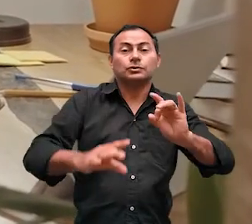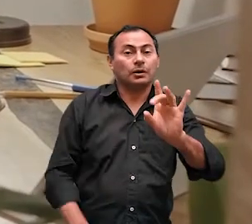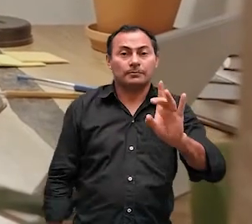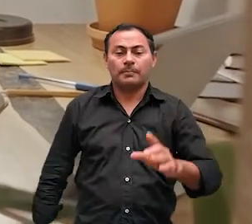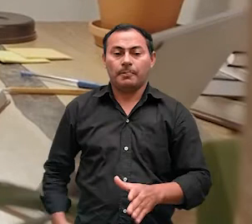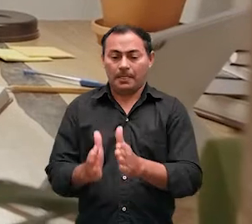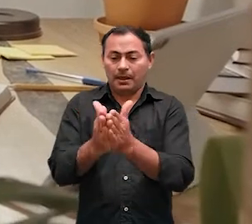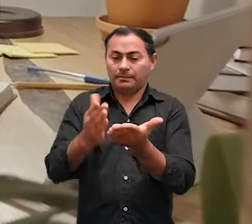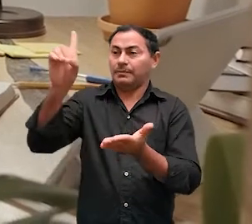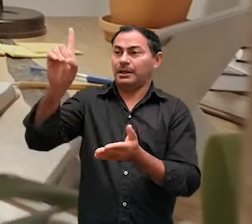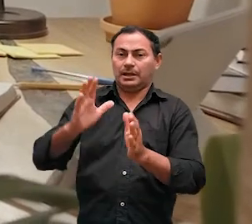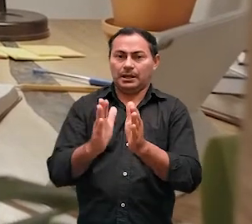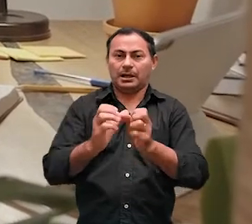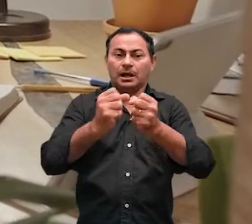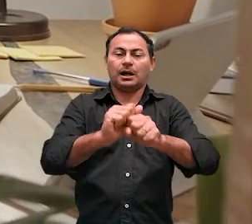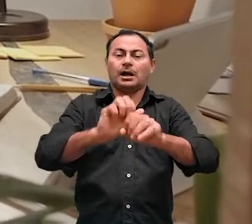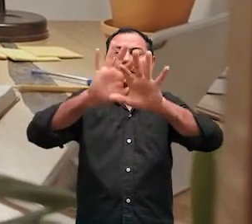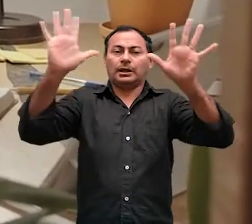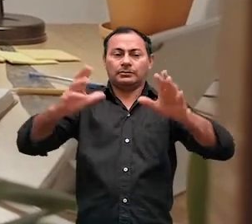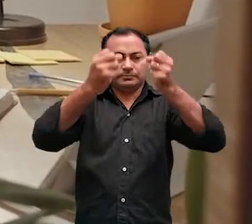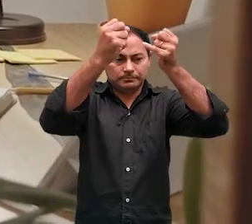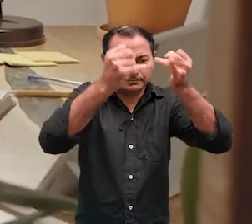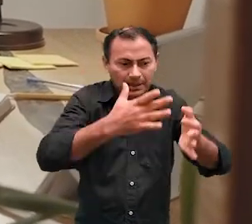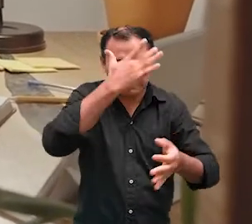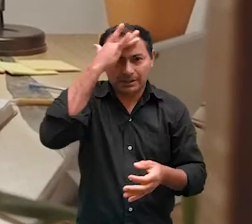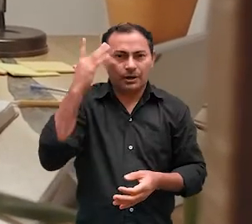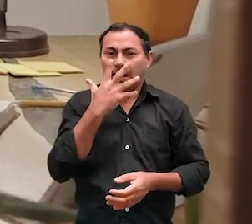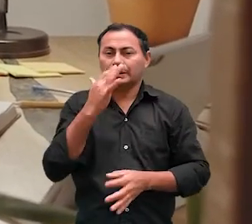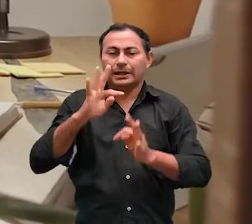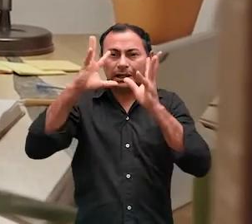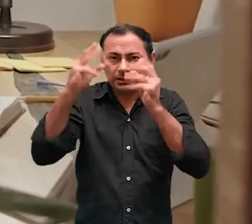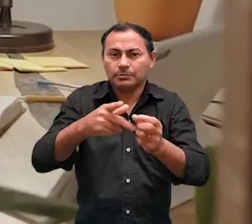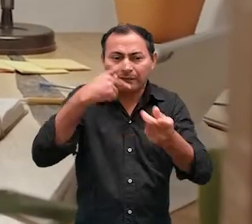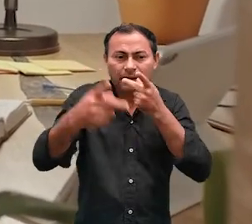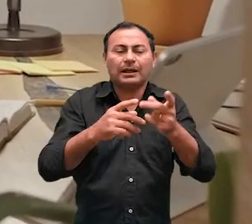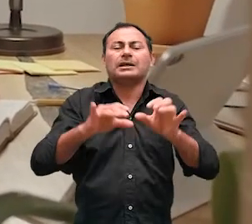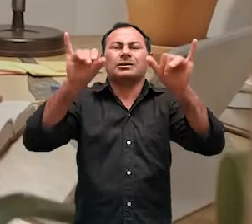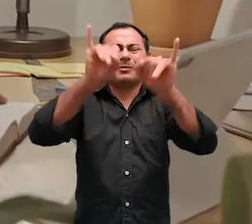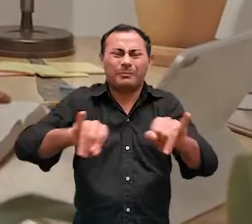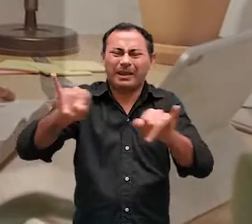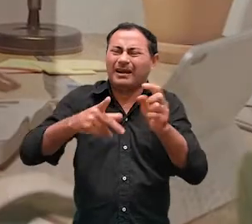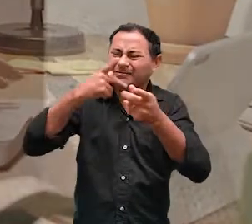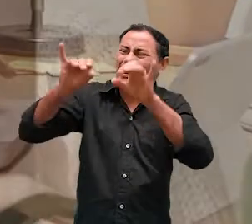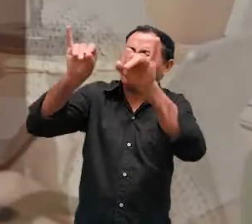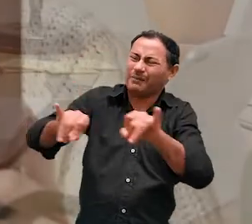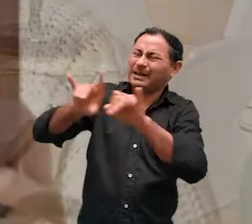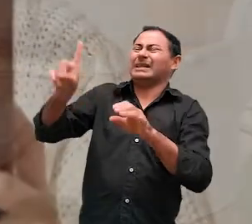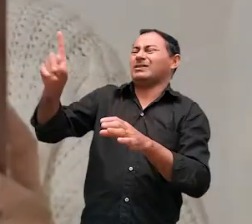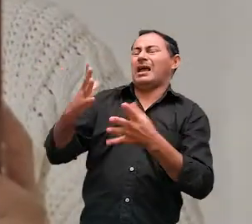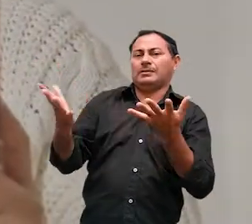discutir a Bíblia é muito clara ou explicar que essas pessoas vão achar que tudo que você está dizendo é bobagem